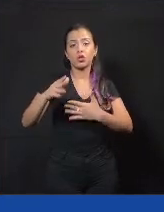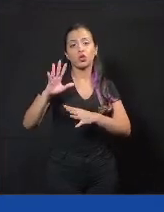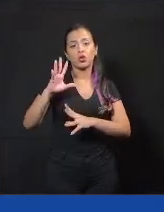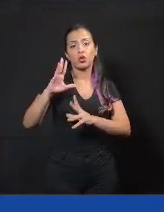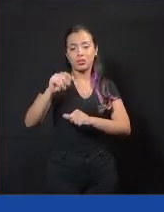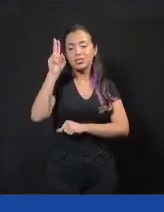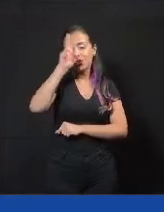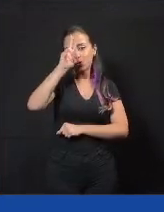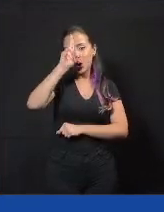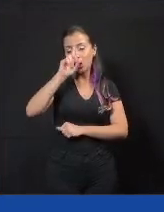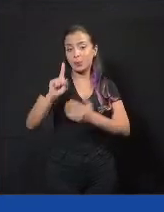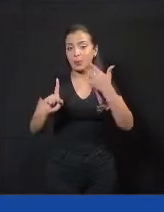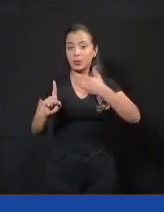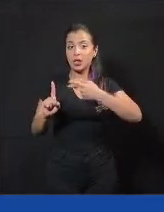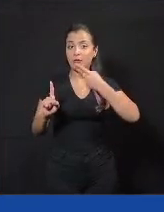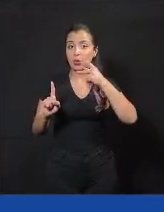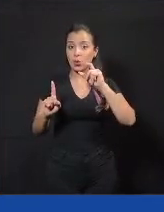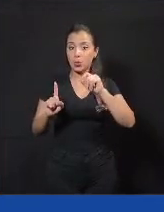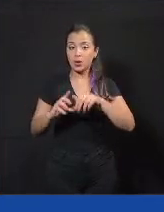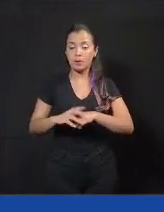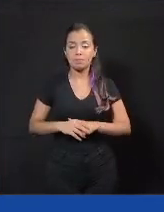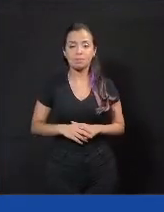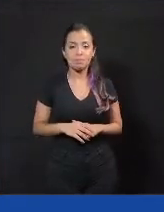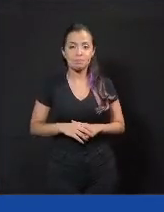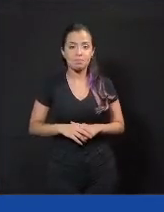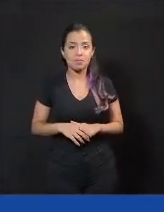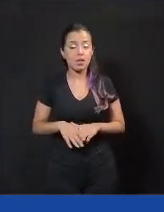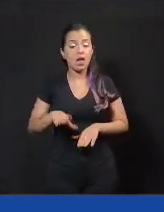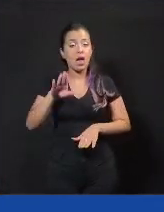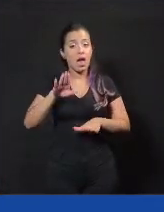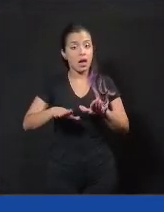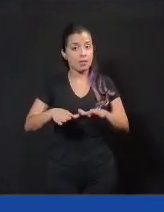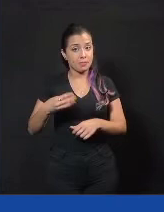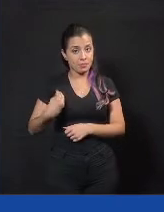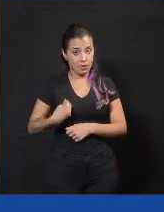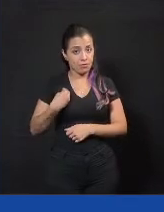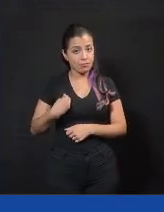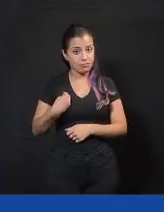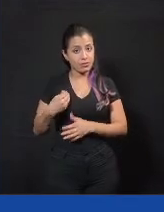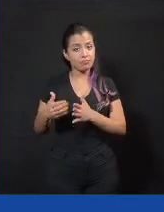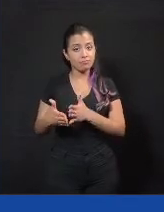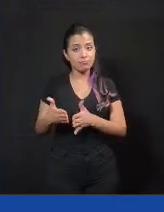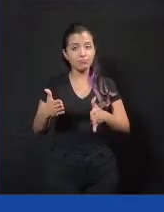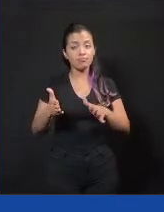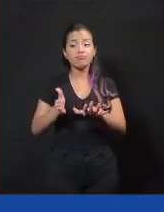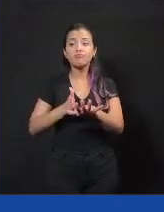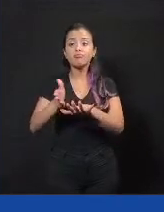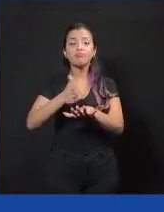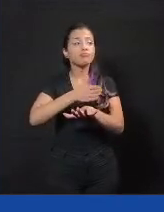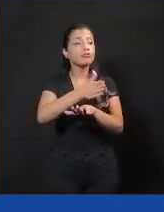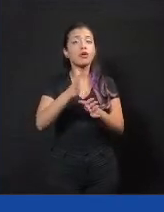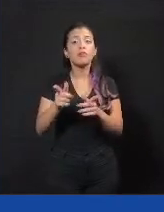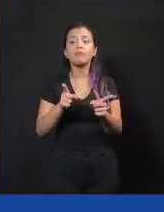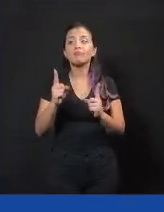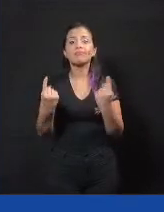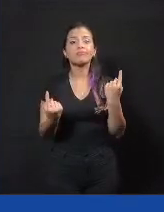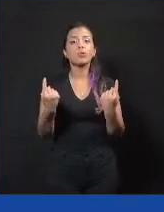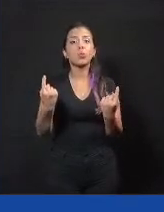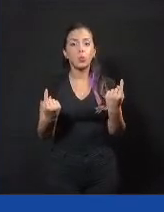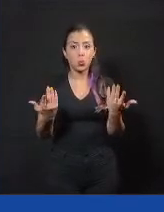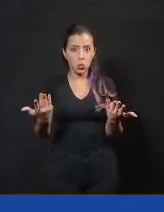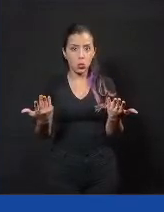disse o seguinte: há momentos na vida em que cada um precisa escolher em que lado da história deve estar.